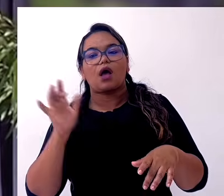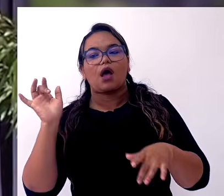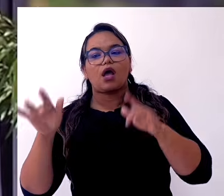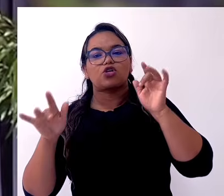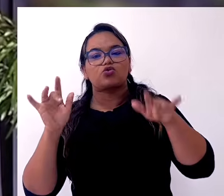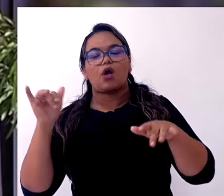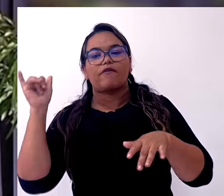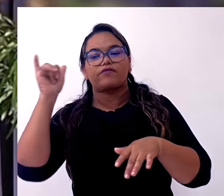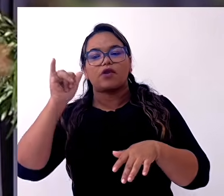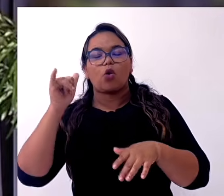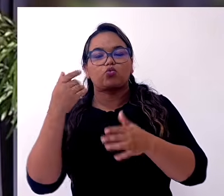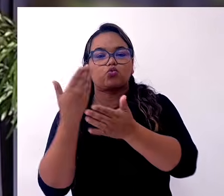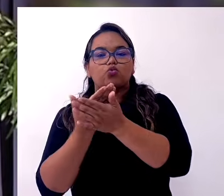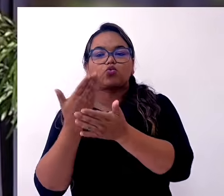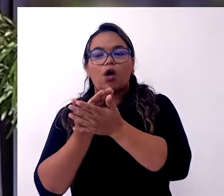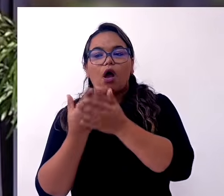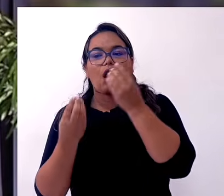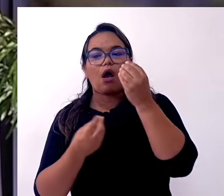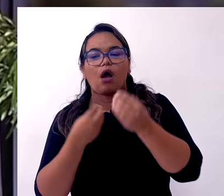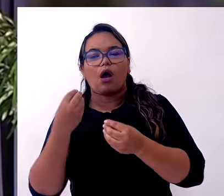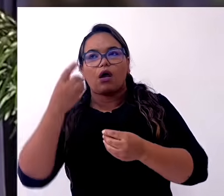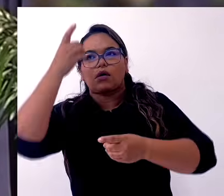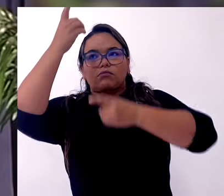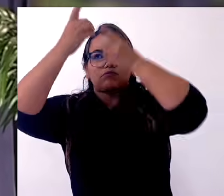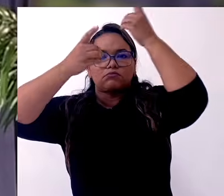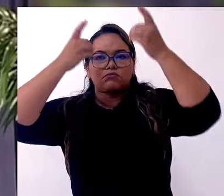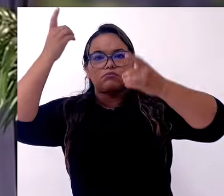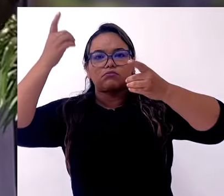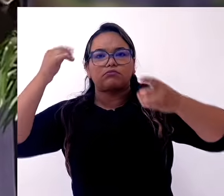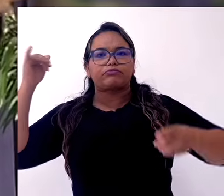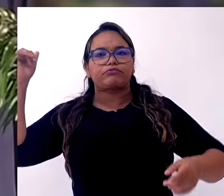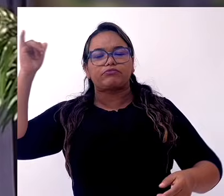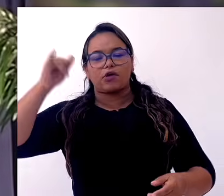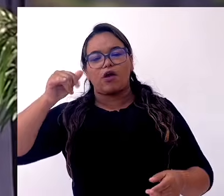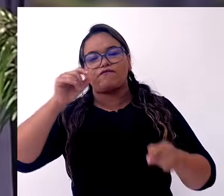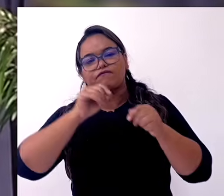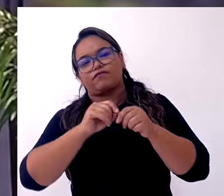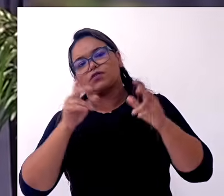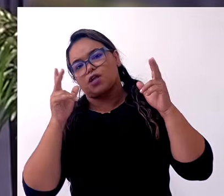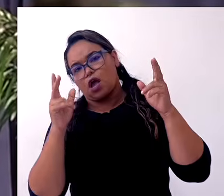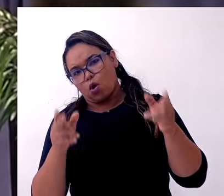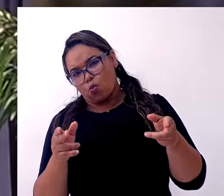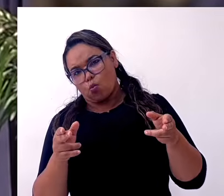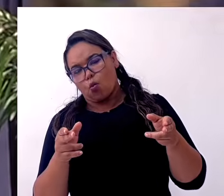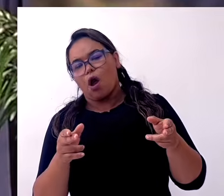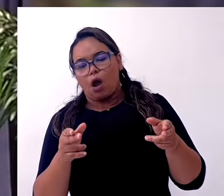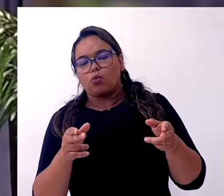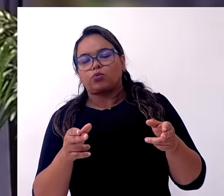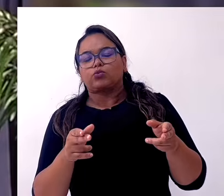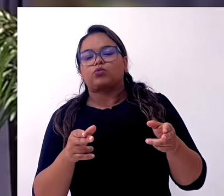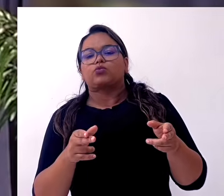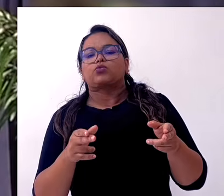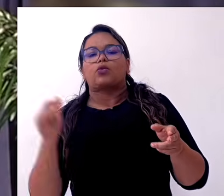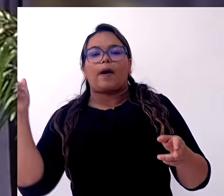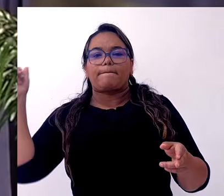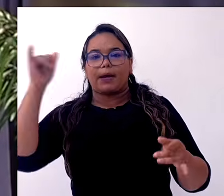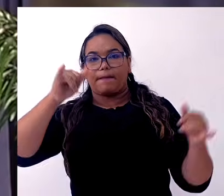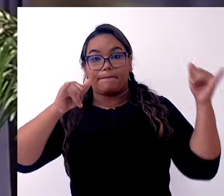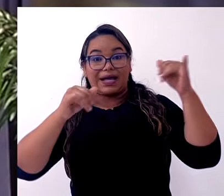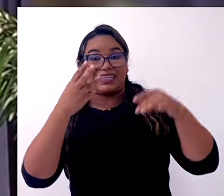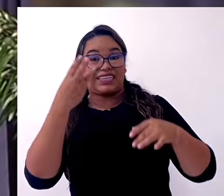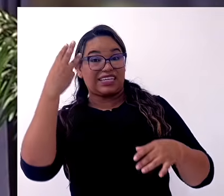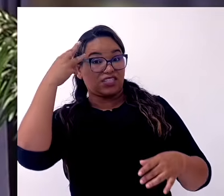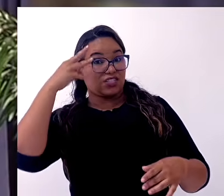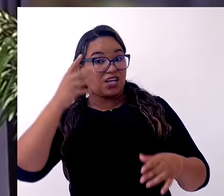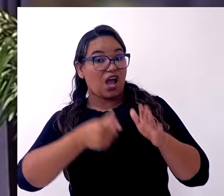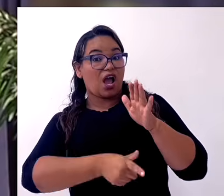avião que sobreviveram. Com aquelas explosões tremendas, havia peças de avião por toda parte. Toda vez